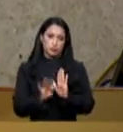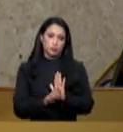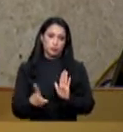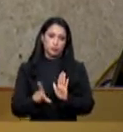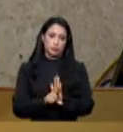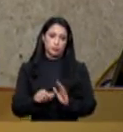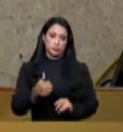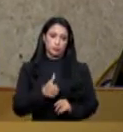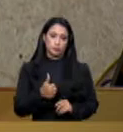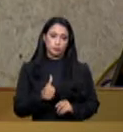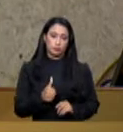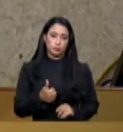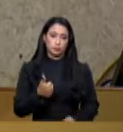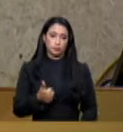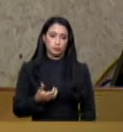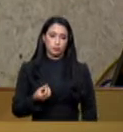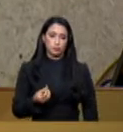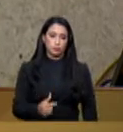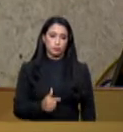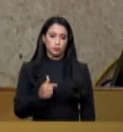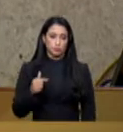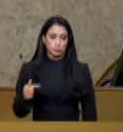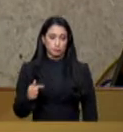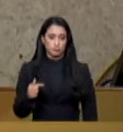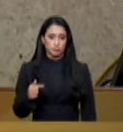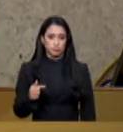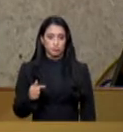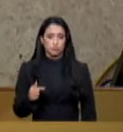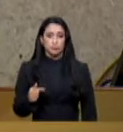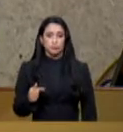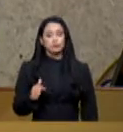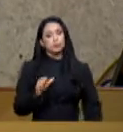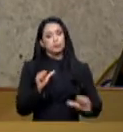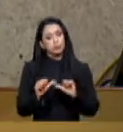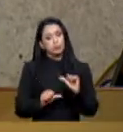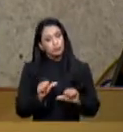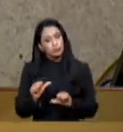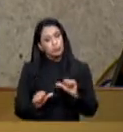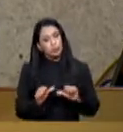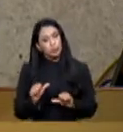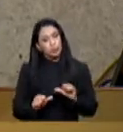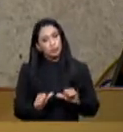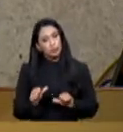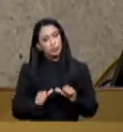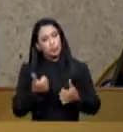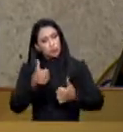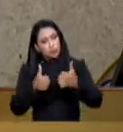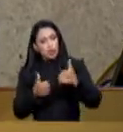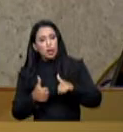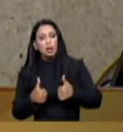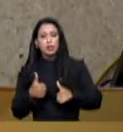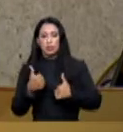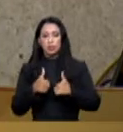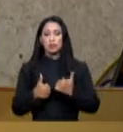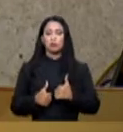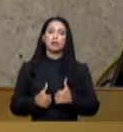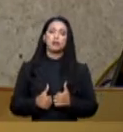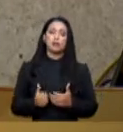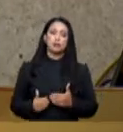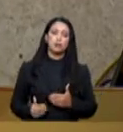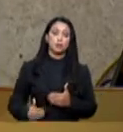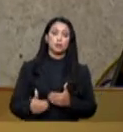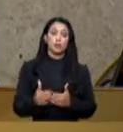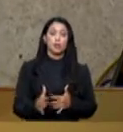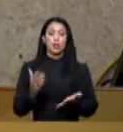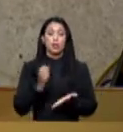Lei 11.107, isto é, sem as modificações que vão ser analisadas agora adiante.